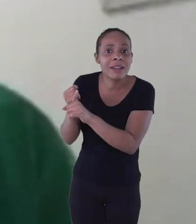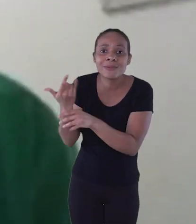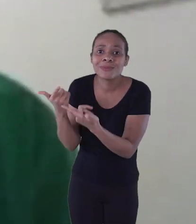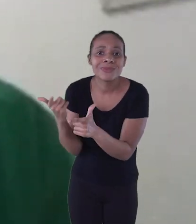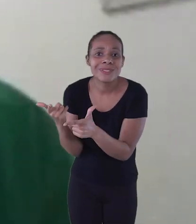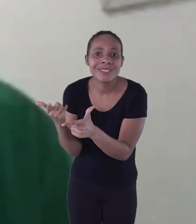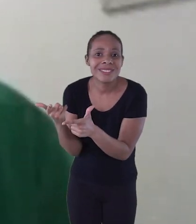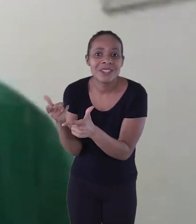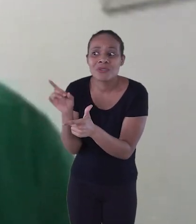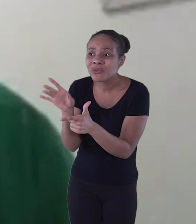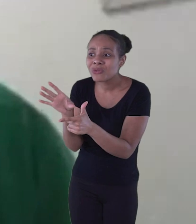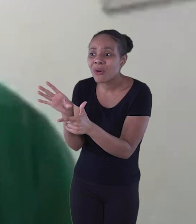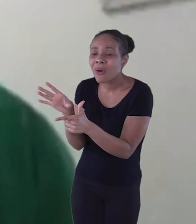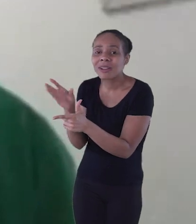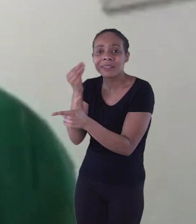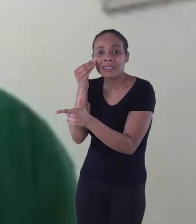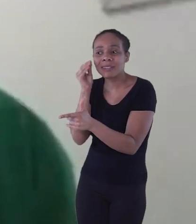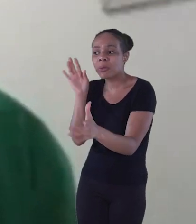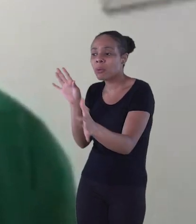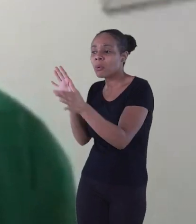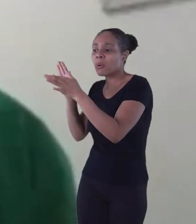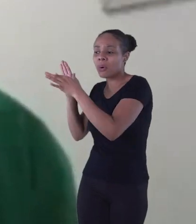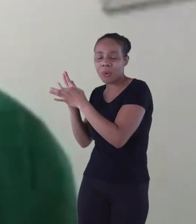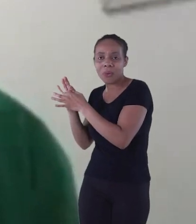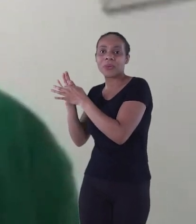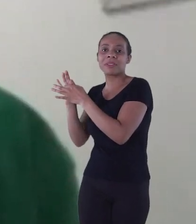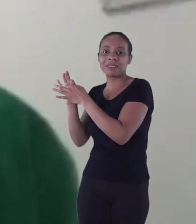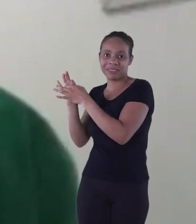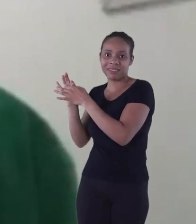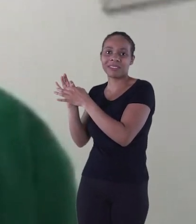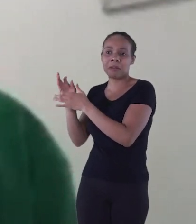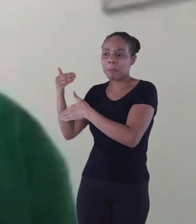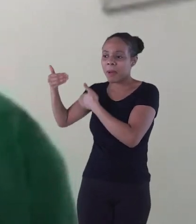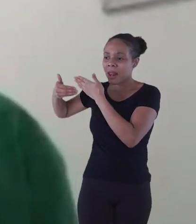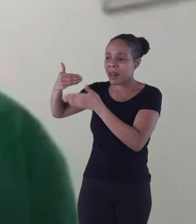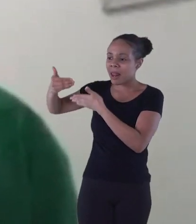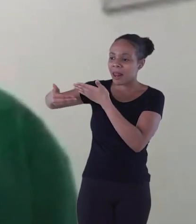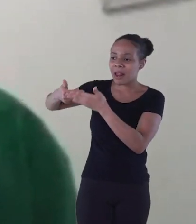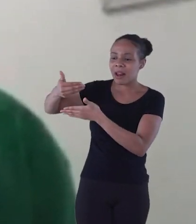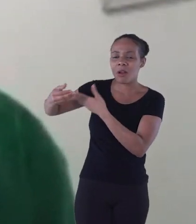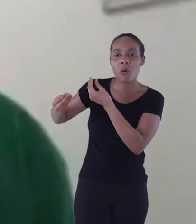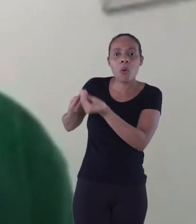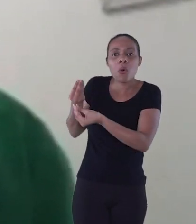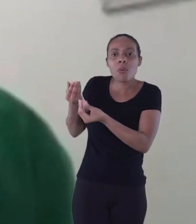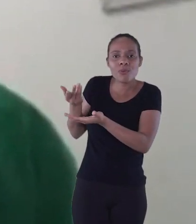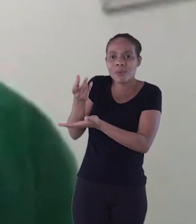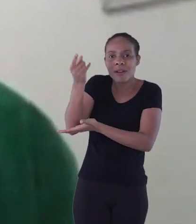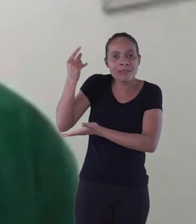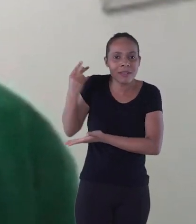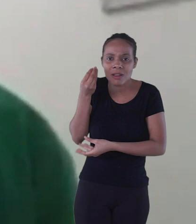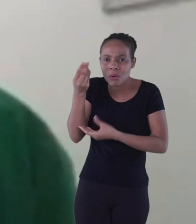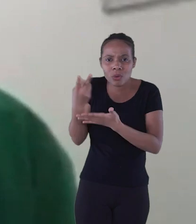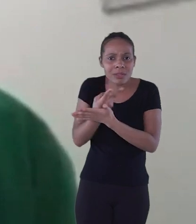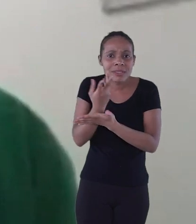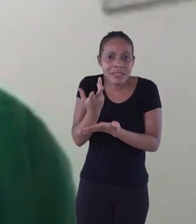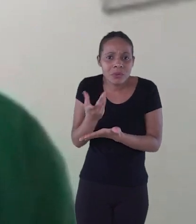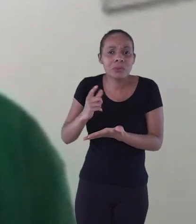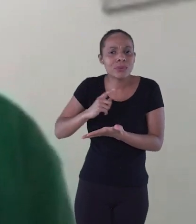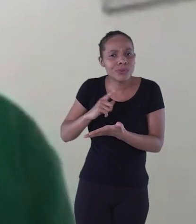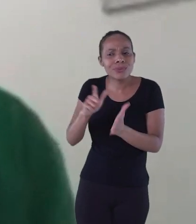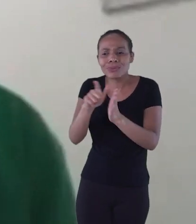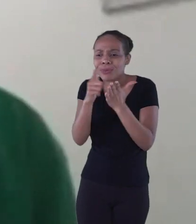percepções, escravos escrevendo textos, cartas, ditando documentos, libertos, lendo